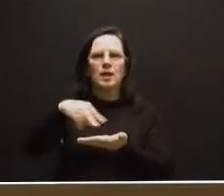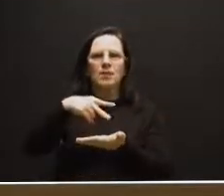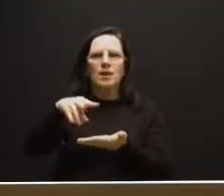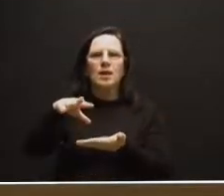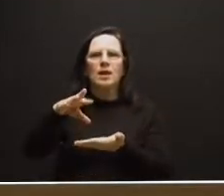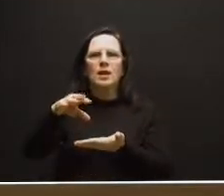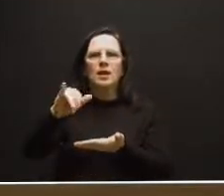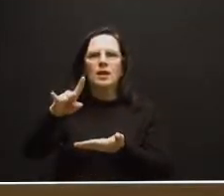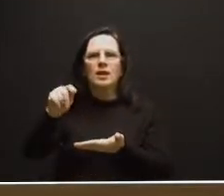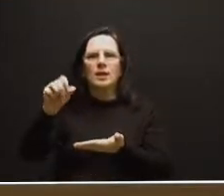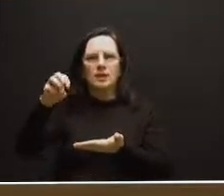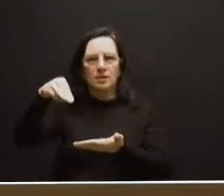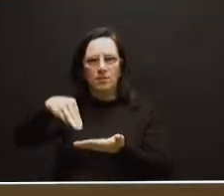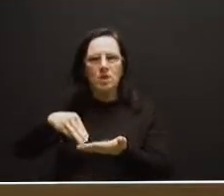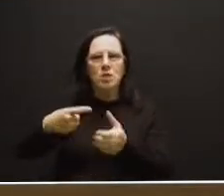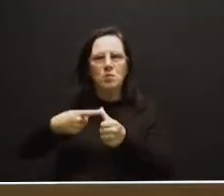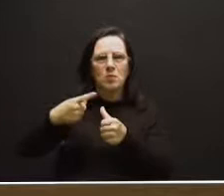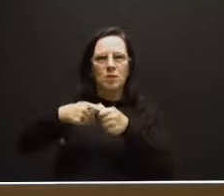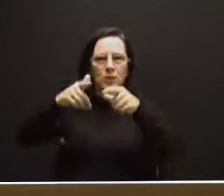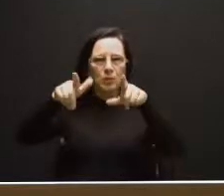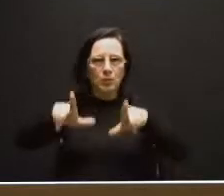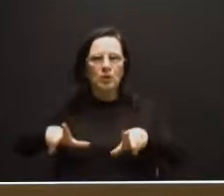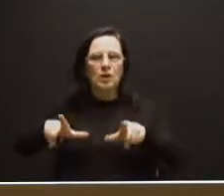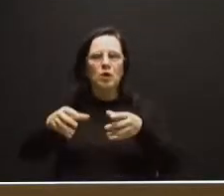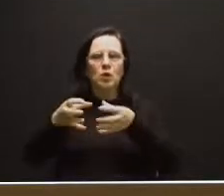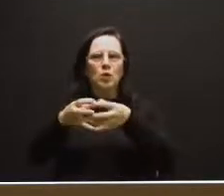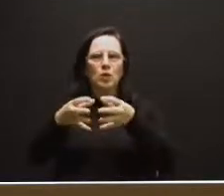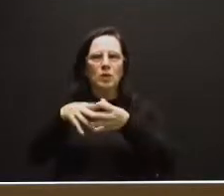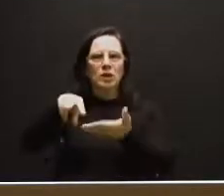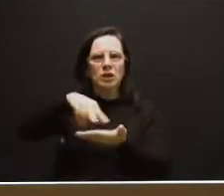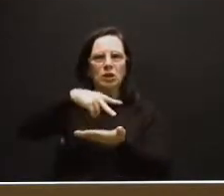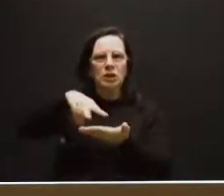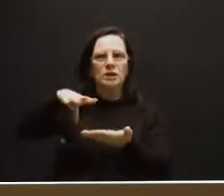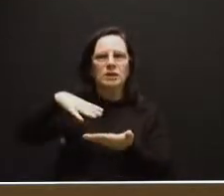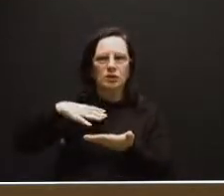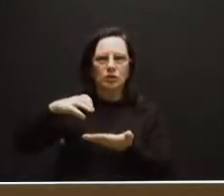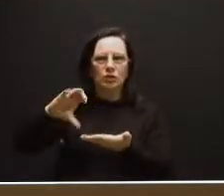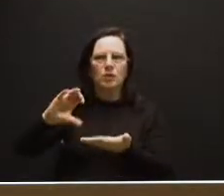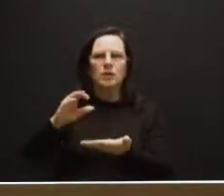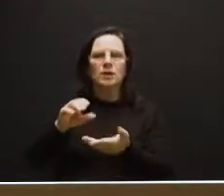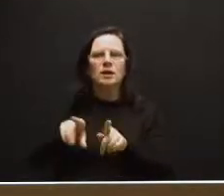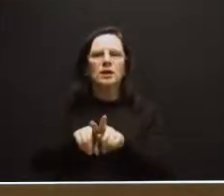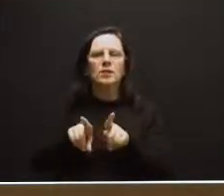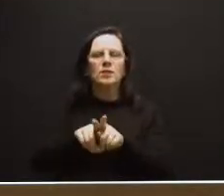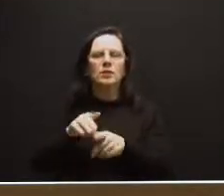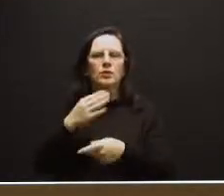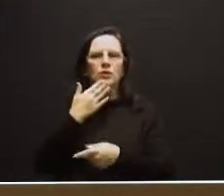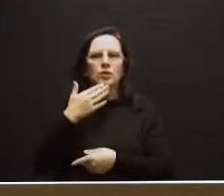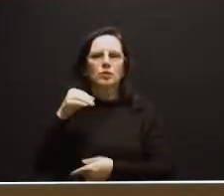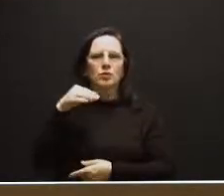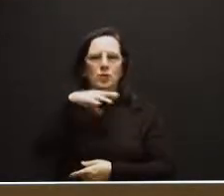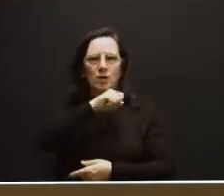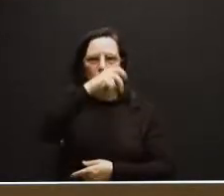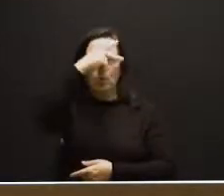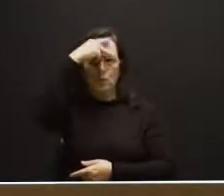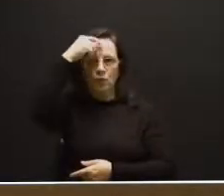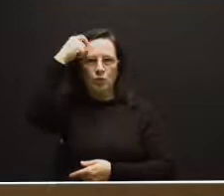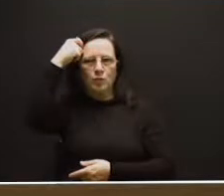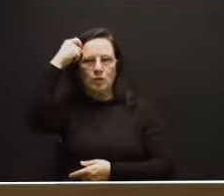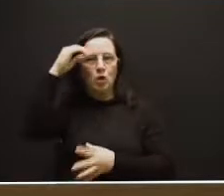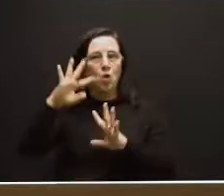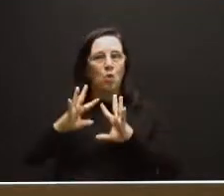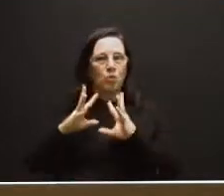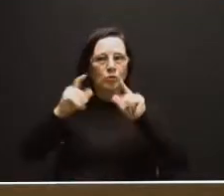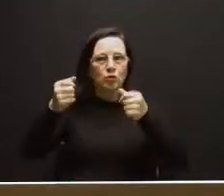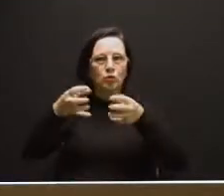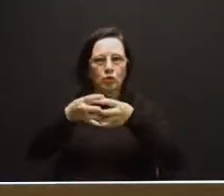asm também pelo primeiro lugar geral ea companhia de dança de cubatão e solicitando e de forma urgente o prefeito defina essa